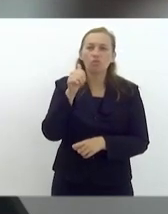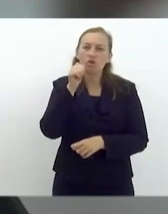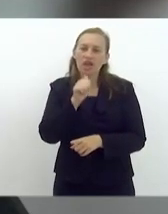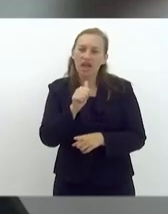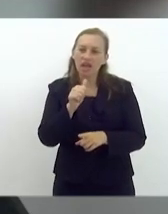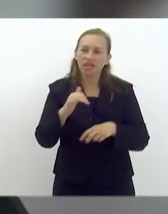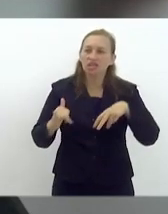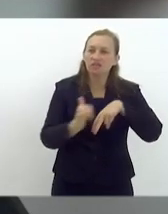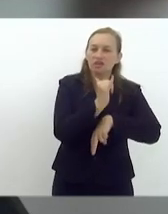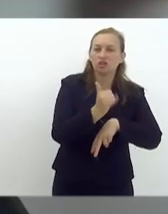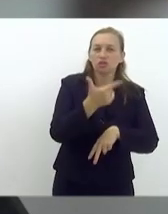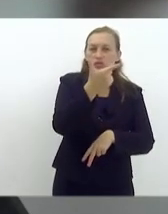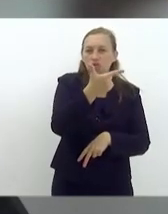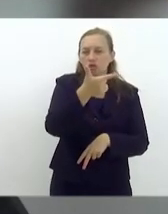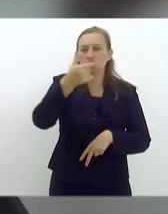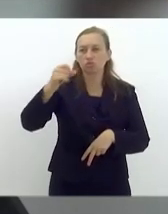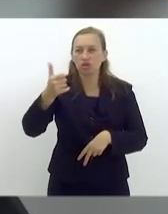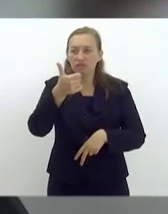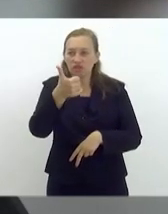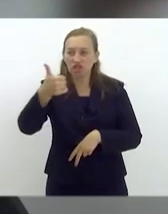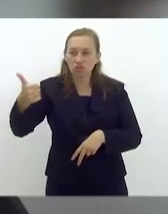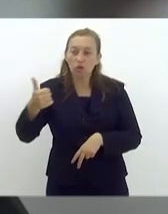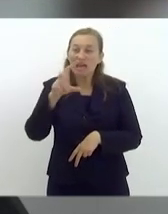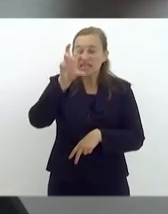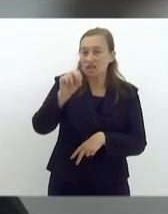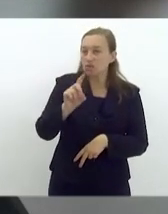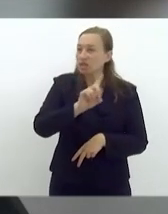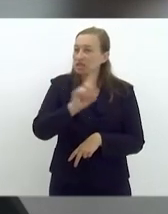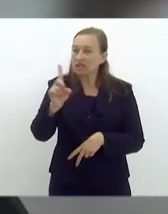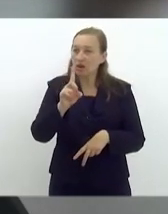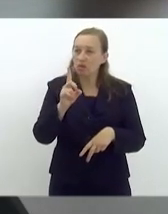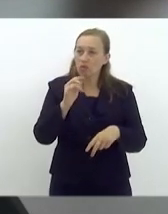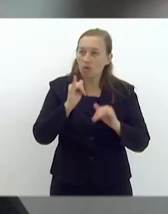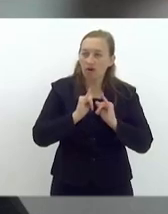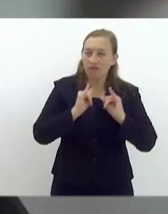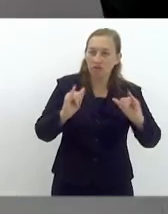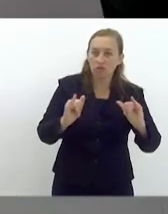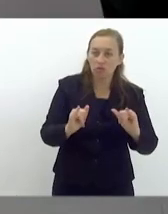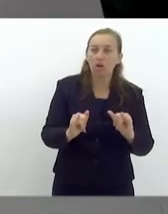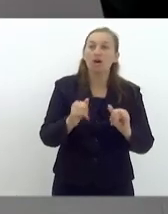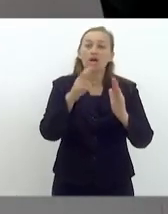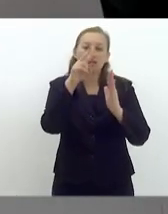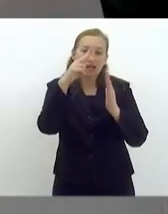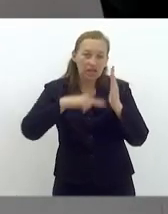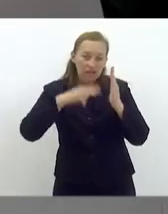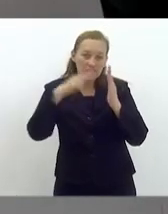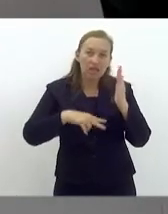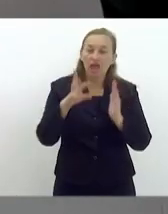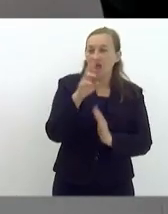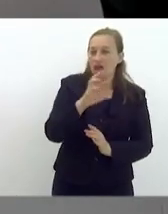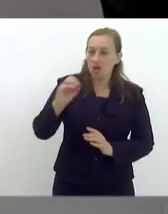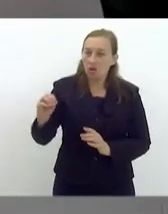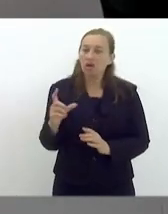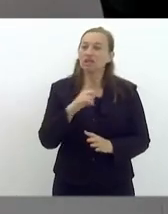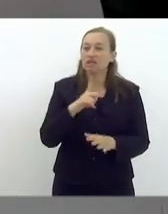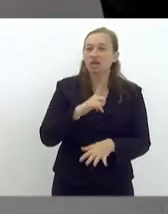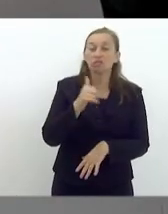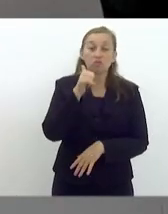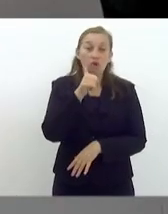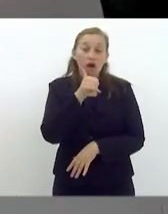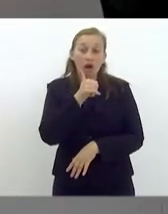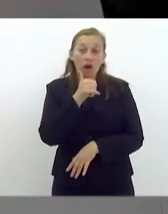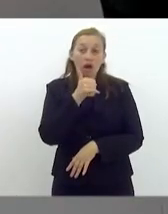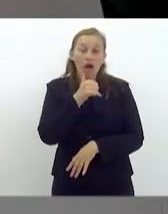2021 50 não tinham feito o registro de ocorrência E aí a partir né da leitura dos r.o Nós temos uma policial civil